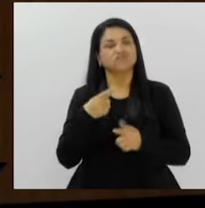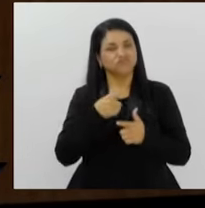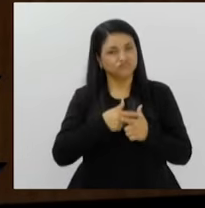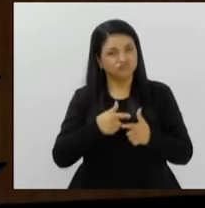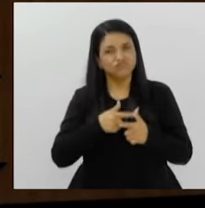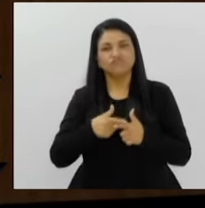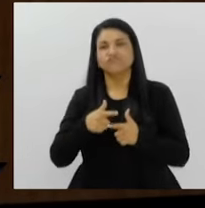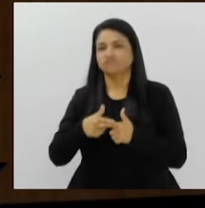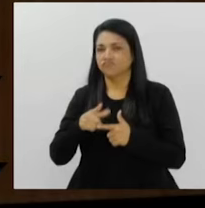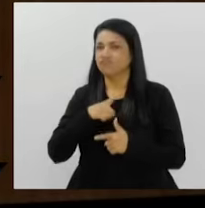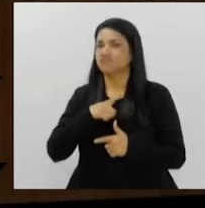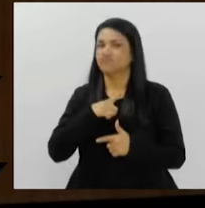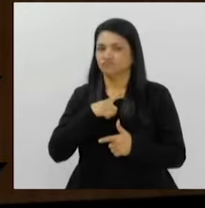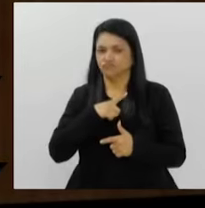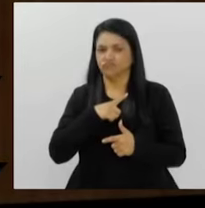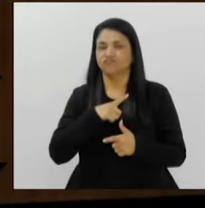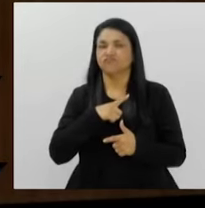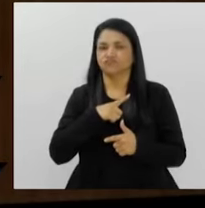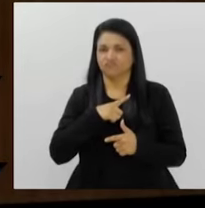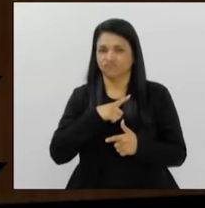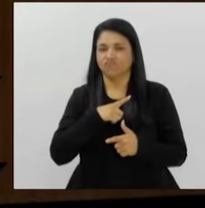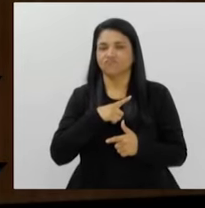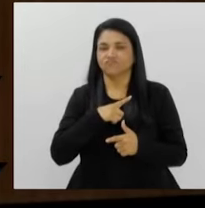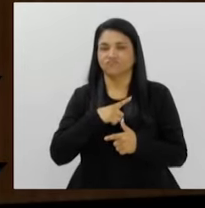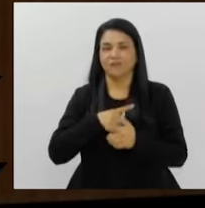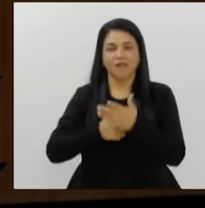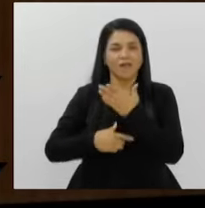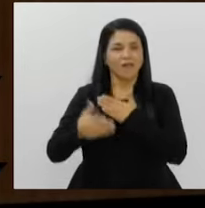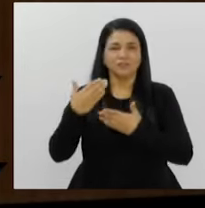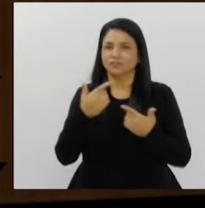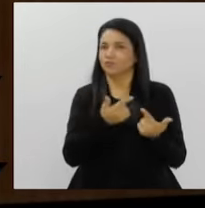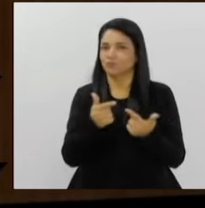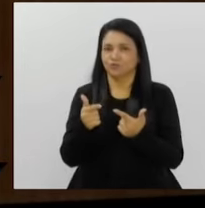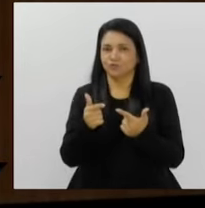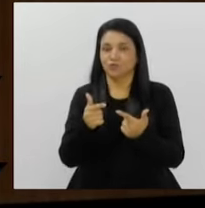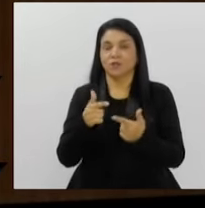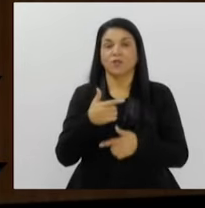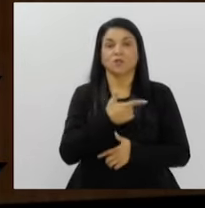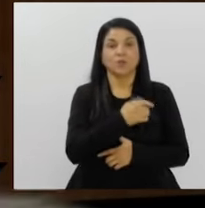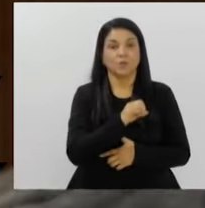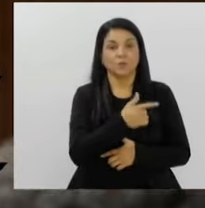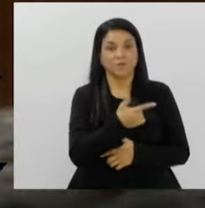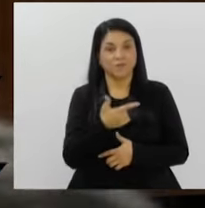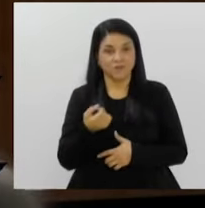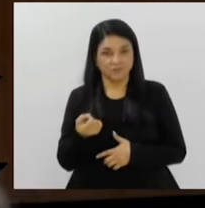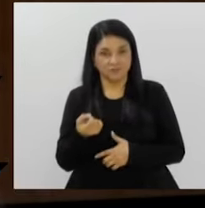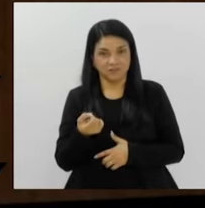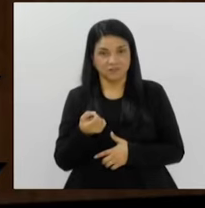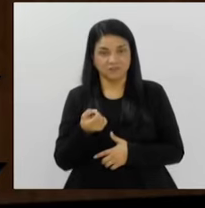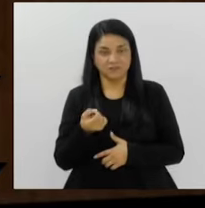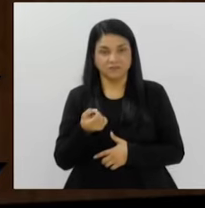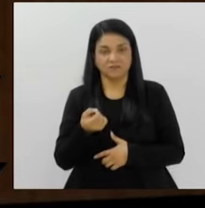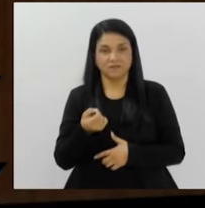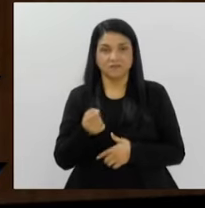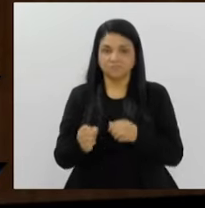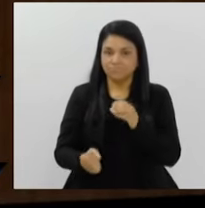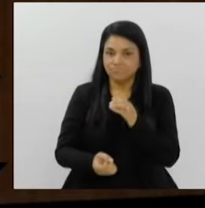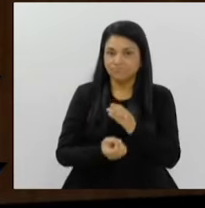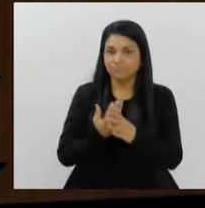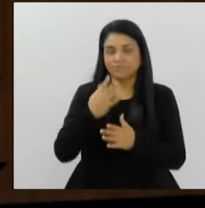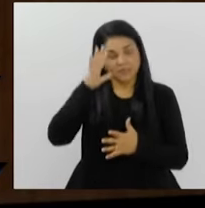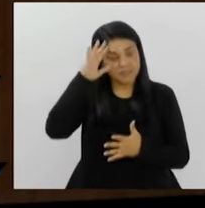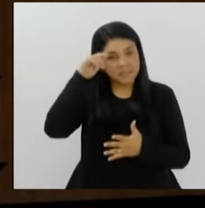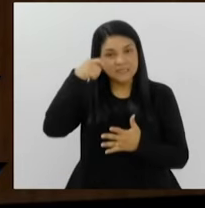problemas que nós não tínhamos até então. A partir de 2020, com essa